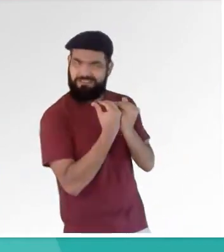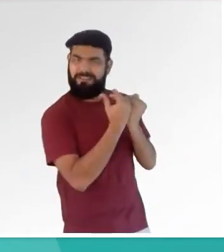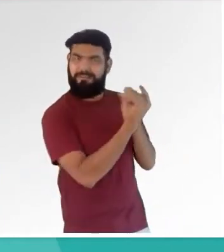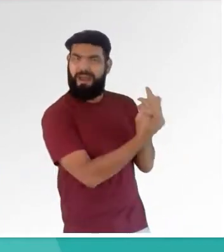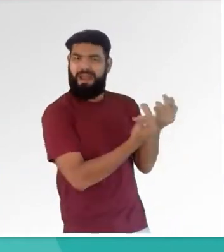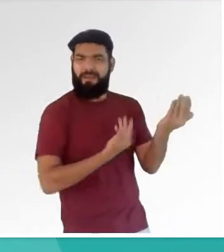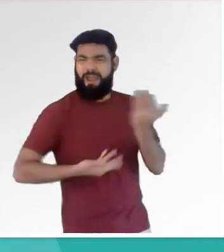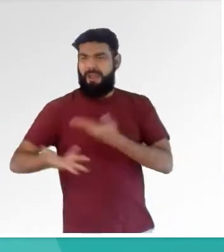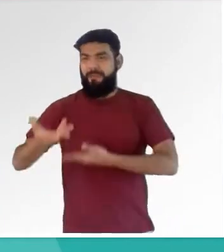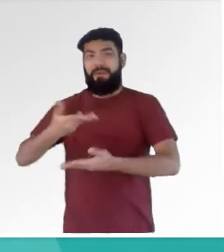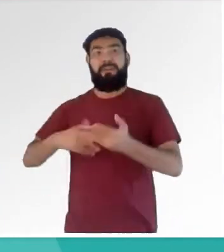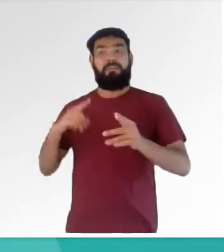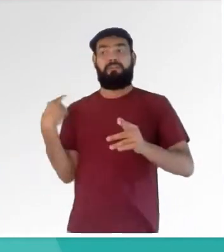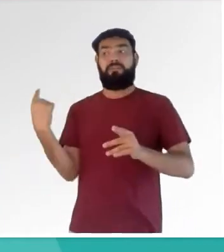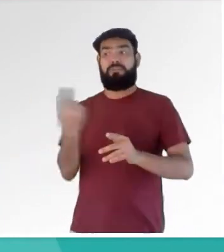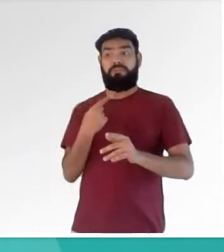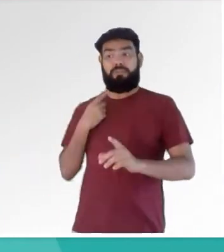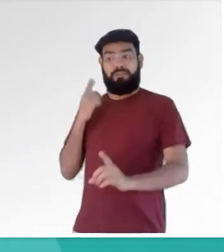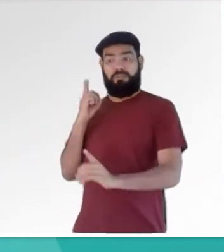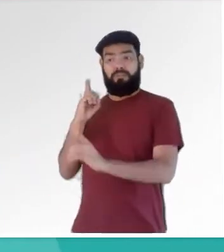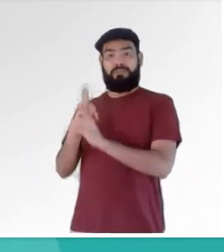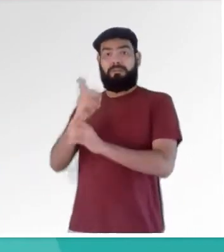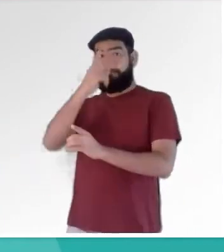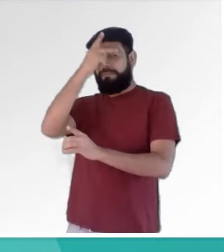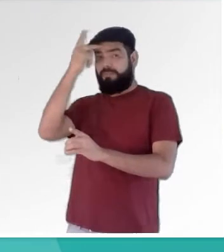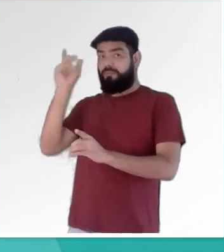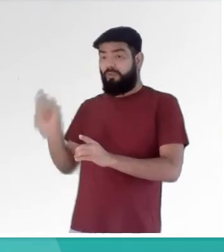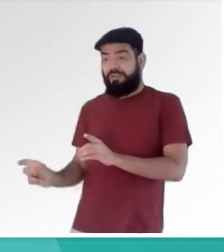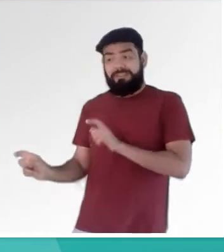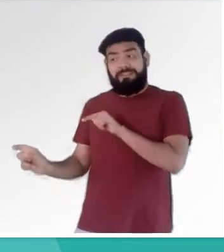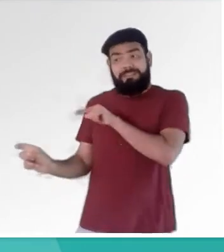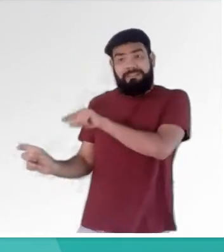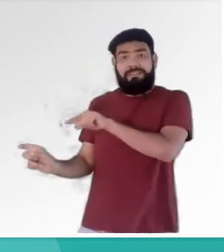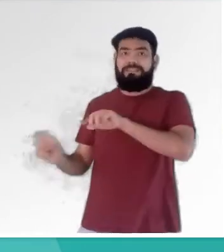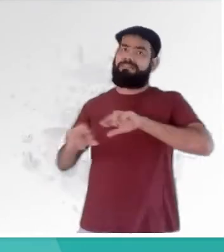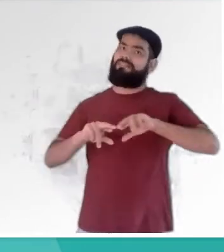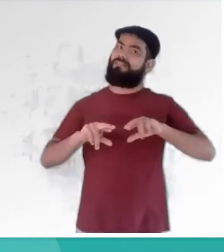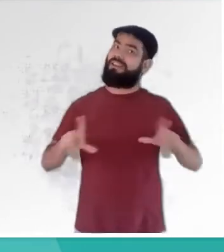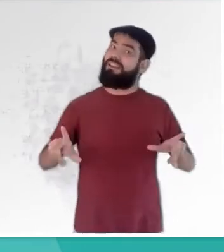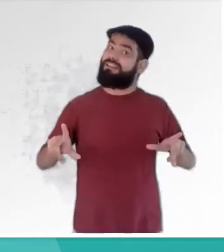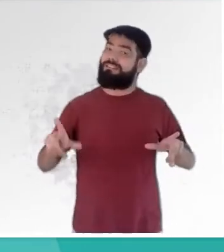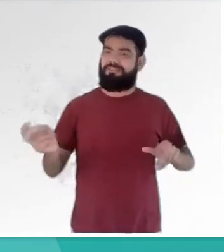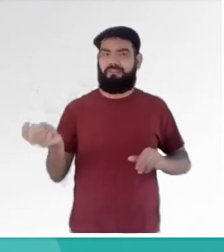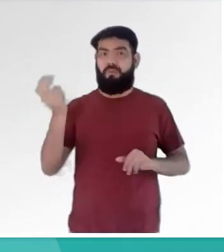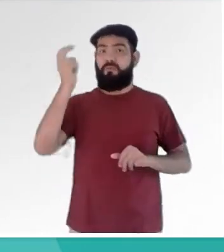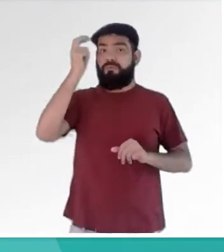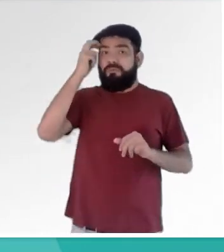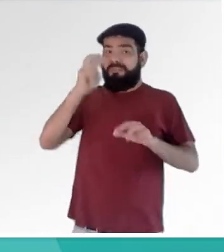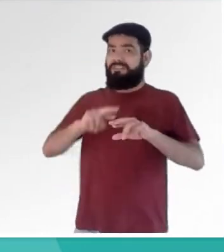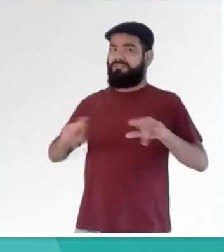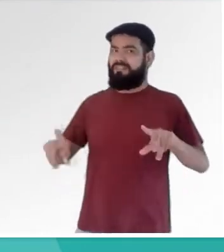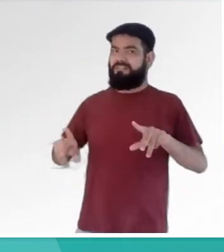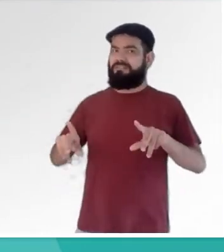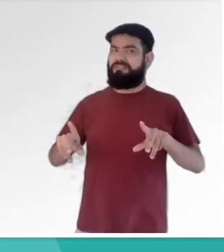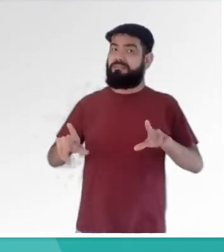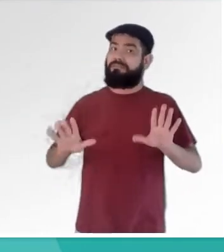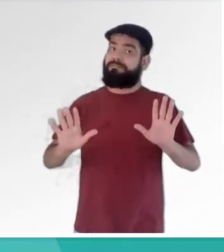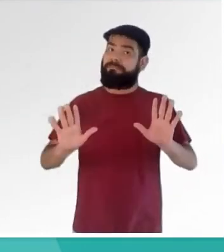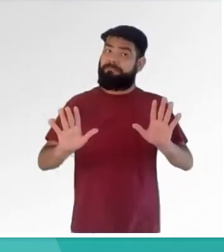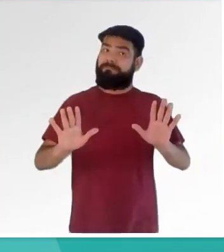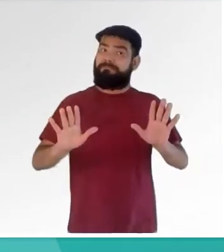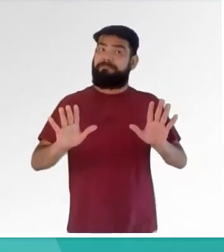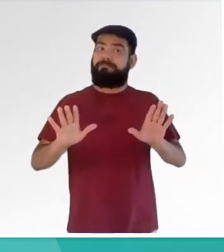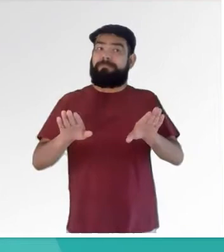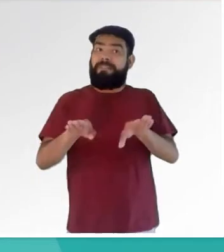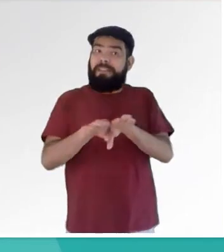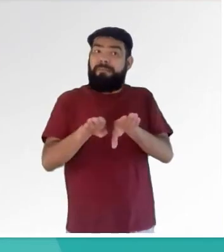encontramos pessoas, né, diferentes, de cultura diferente. E, portanto, também, hoje